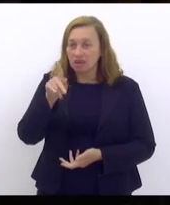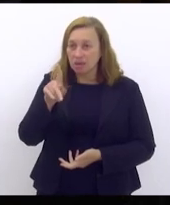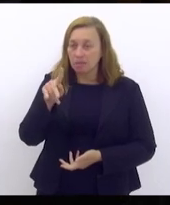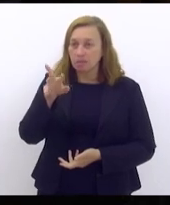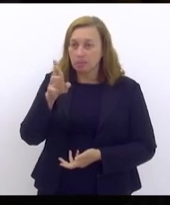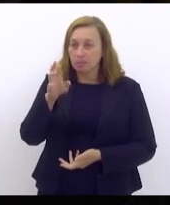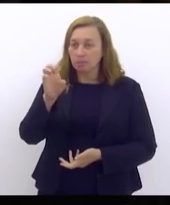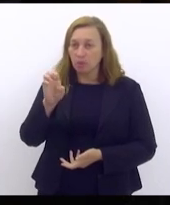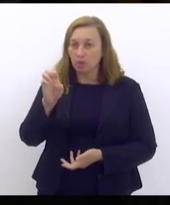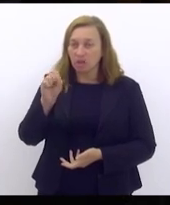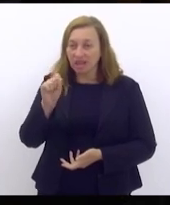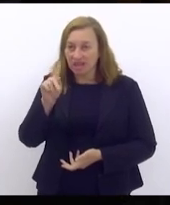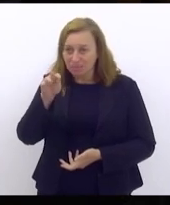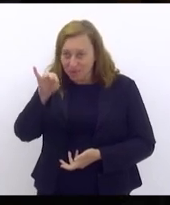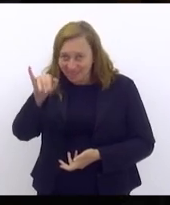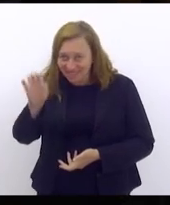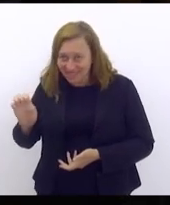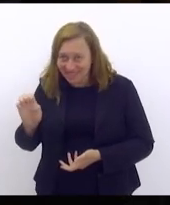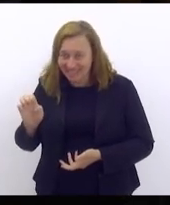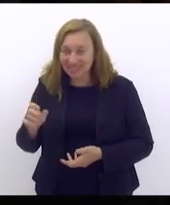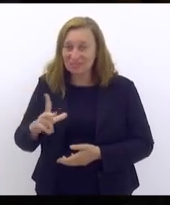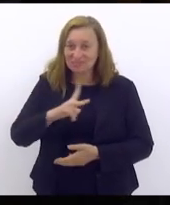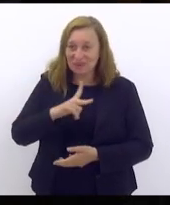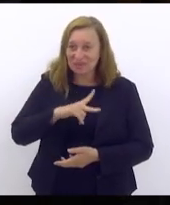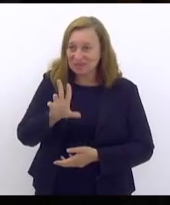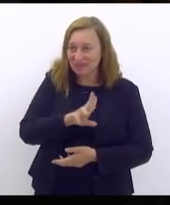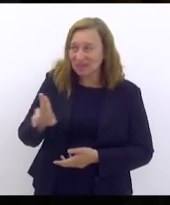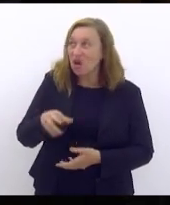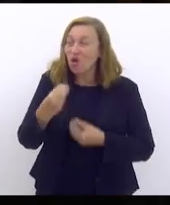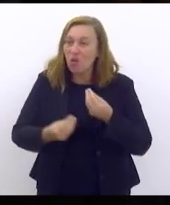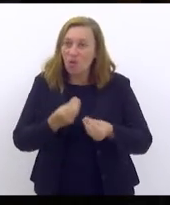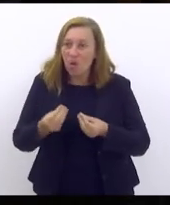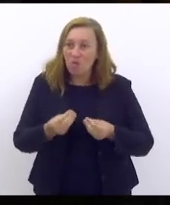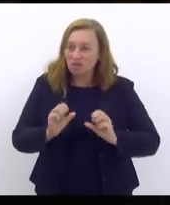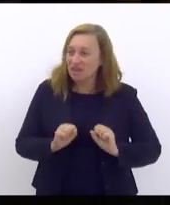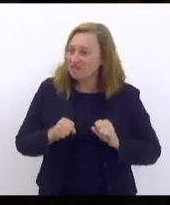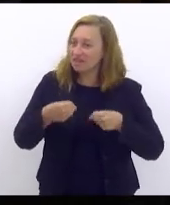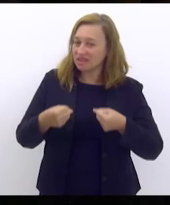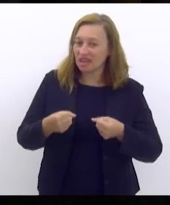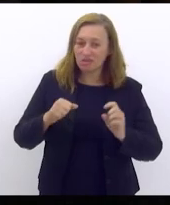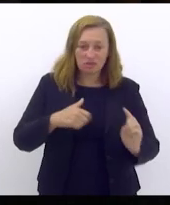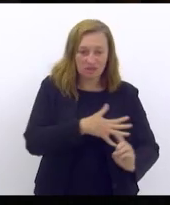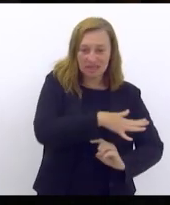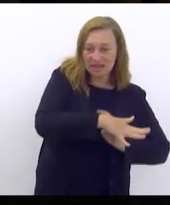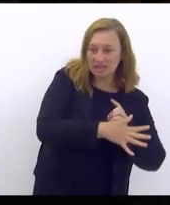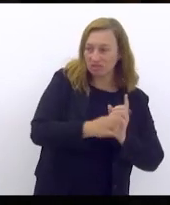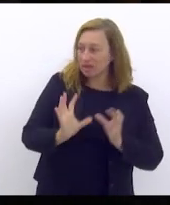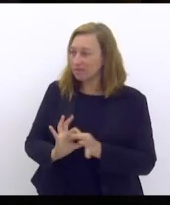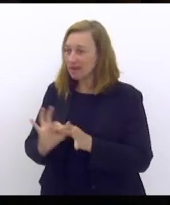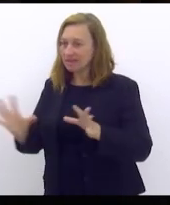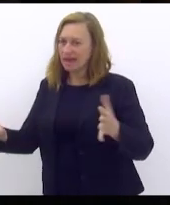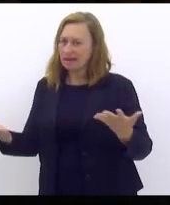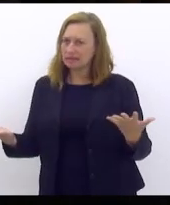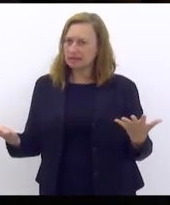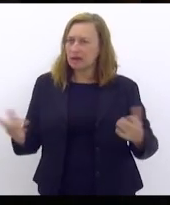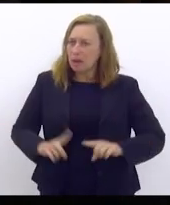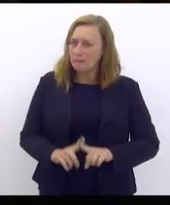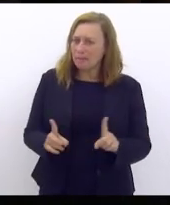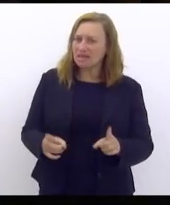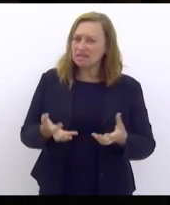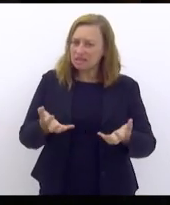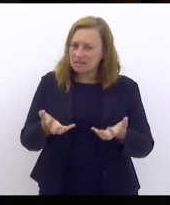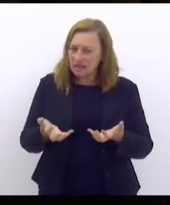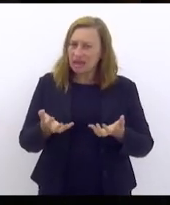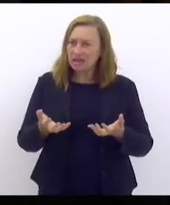defender ao mesmo tempo o socialismo e a liberdade, é absolutamente paradoxal, mas eles tentam